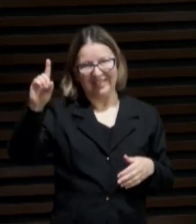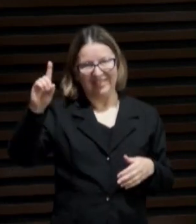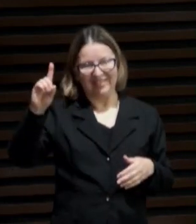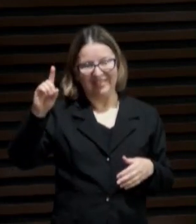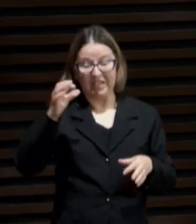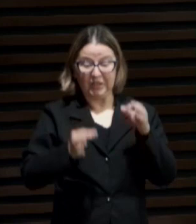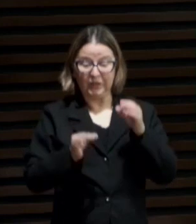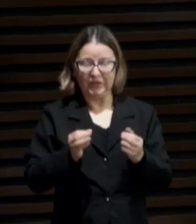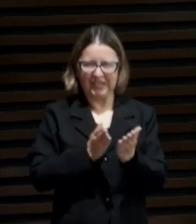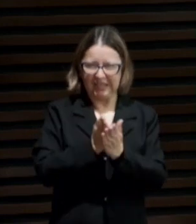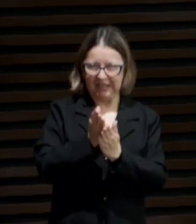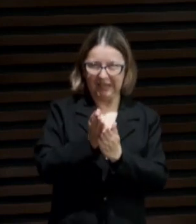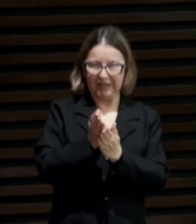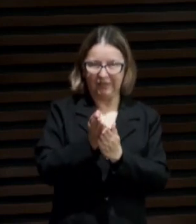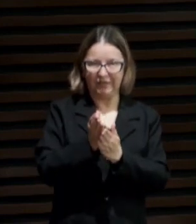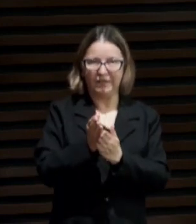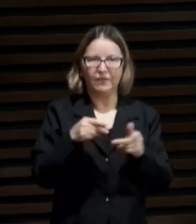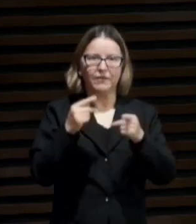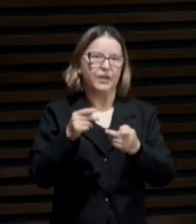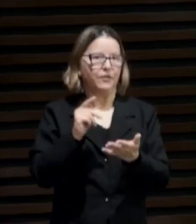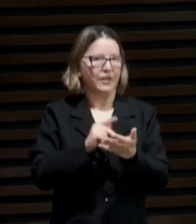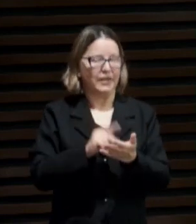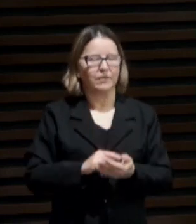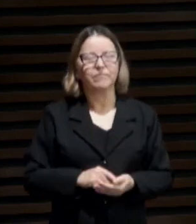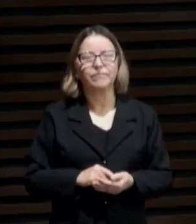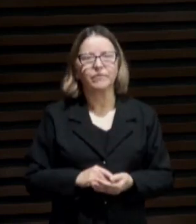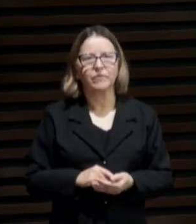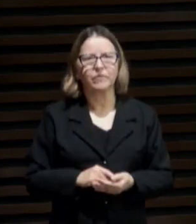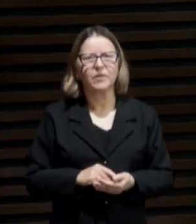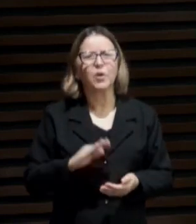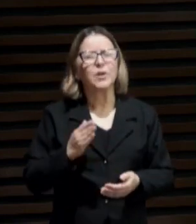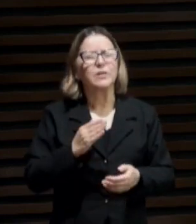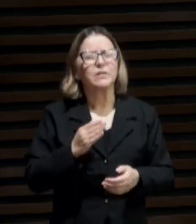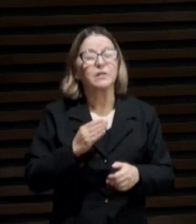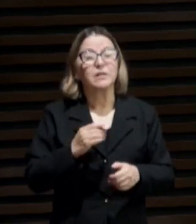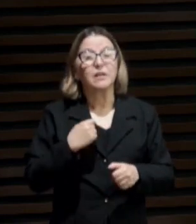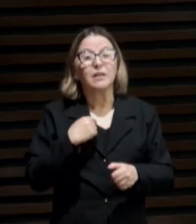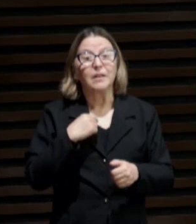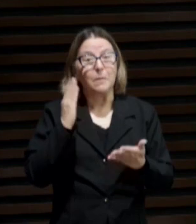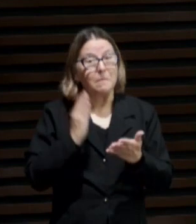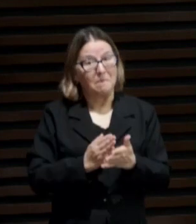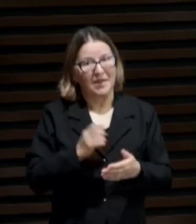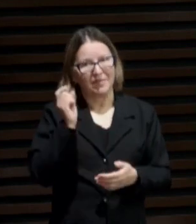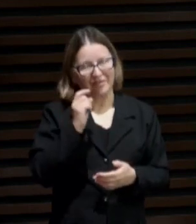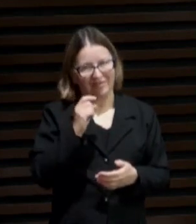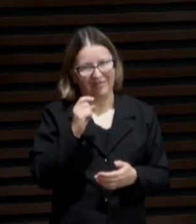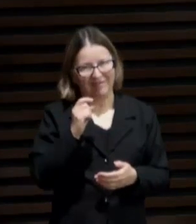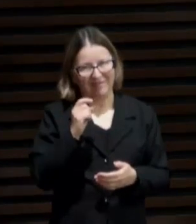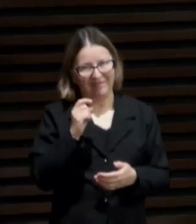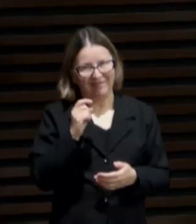verdade. Como é que eu vou deixar a mentira? Quando eu for revestido do novo homem. Só que para